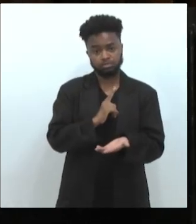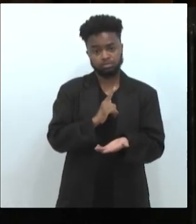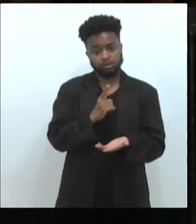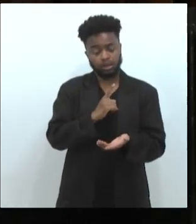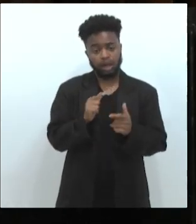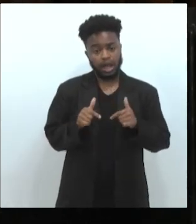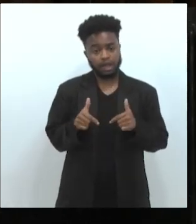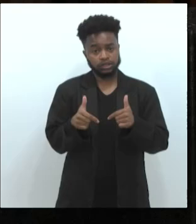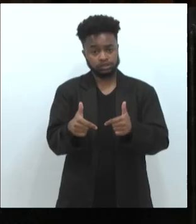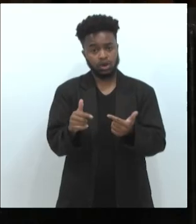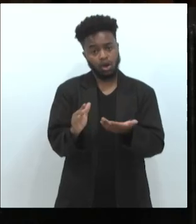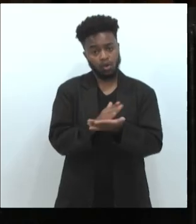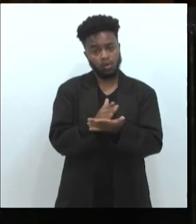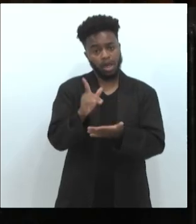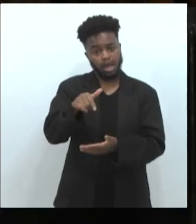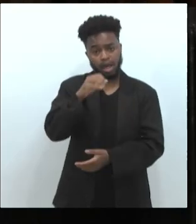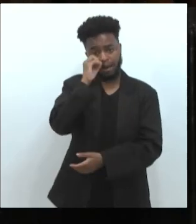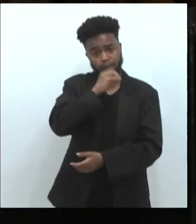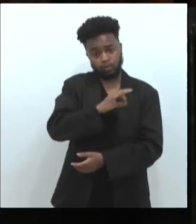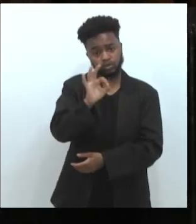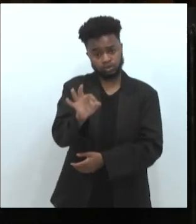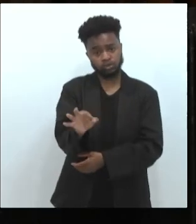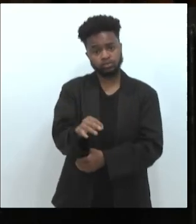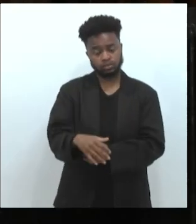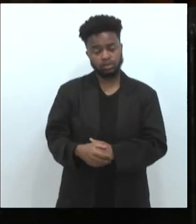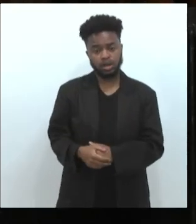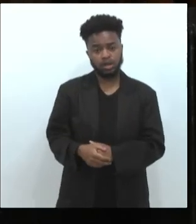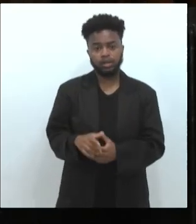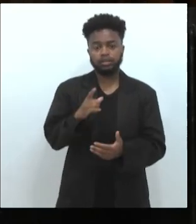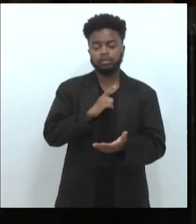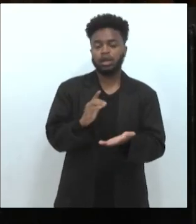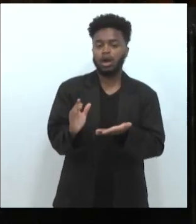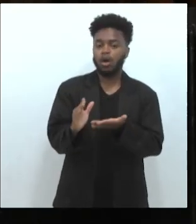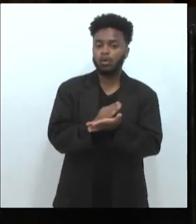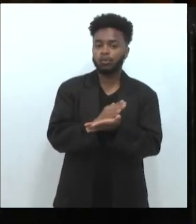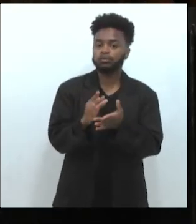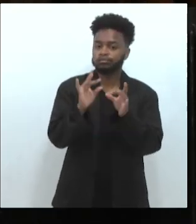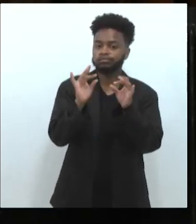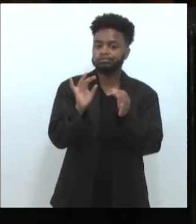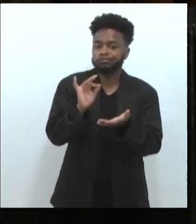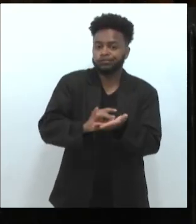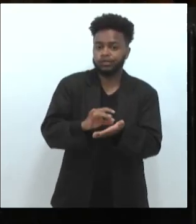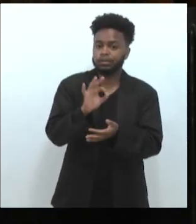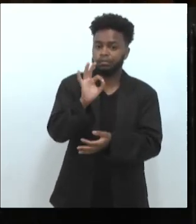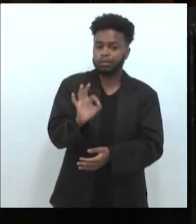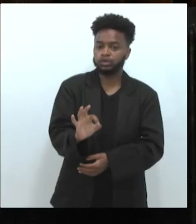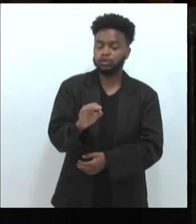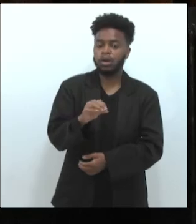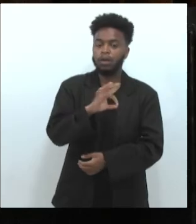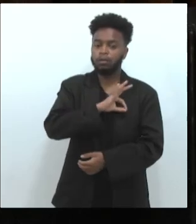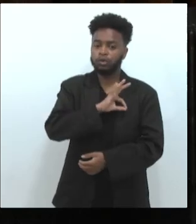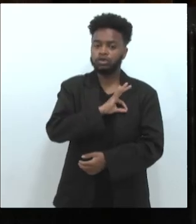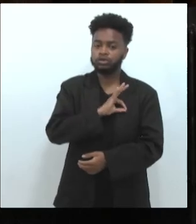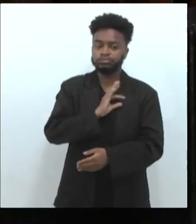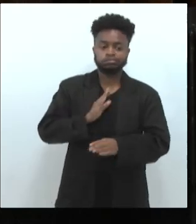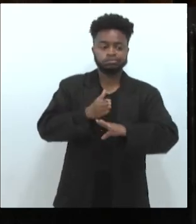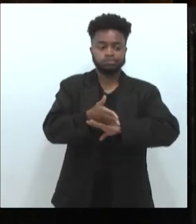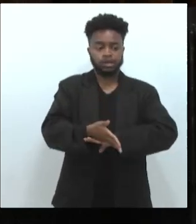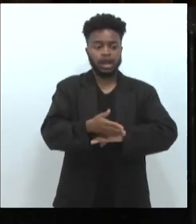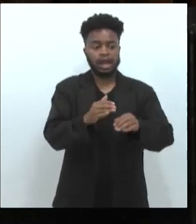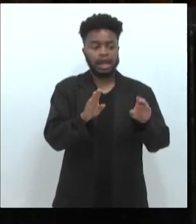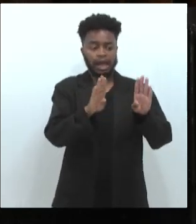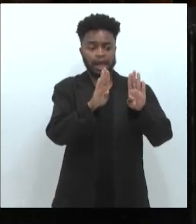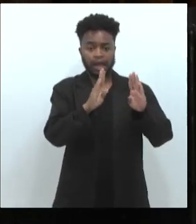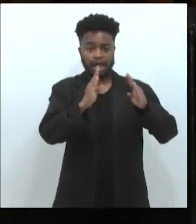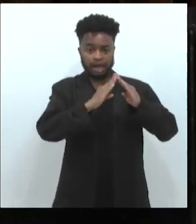ações abusivas. Realmente tem ações que a policial chega, arromba a casa do pobre, e